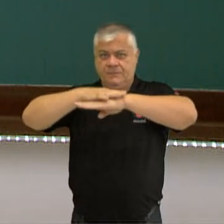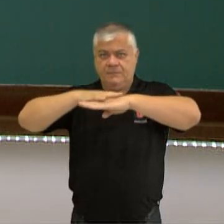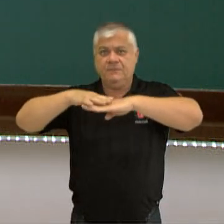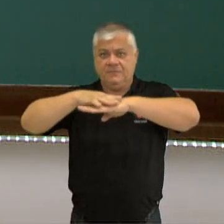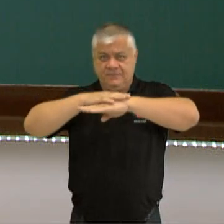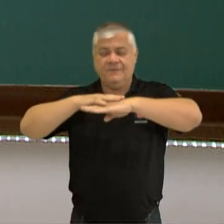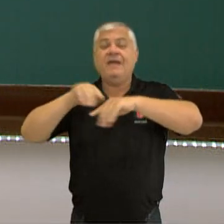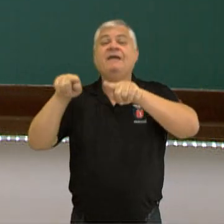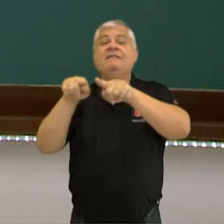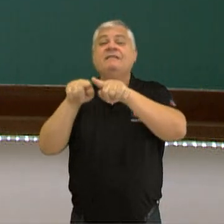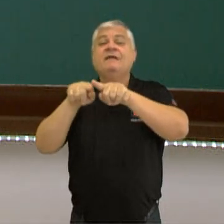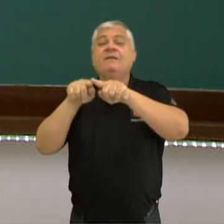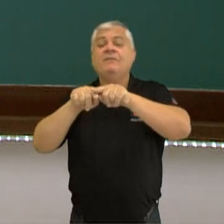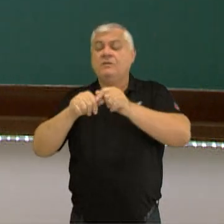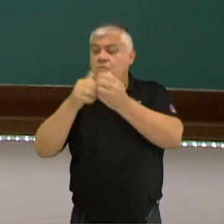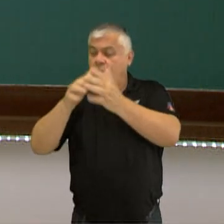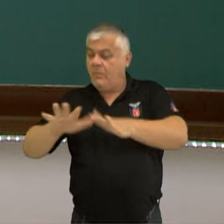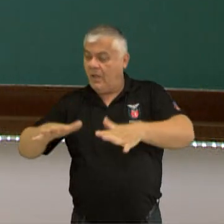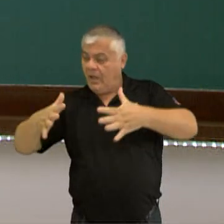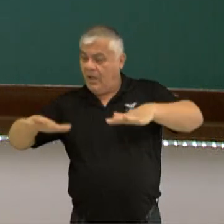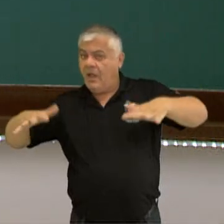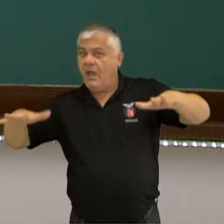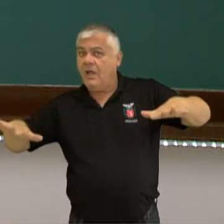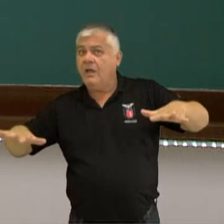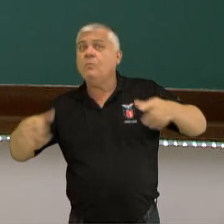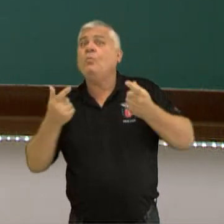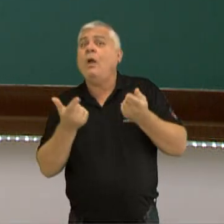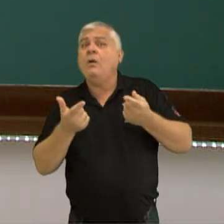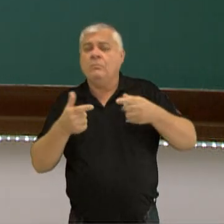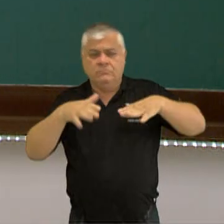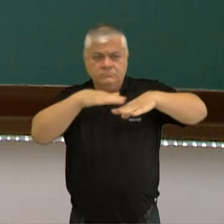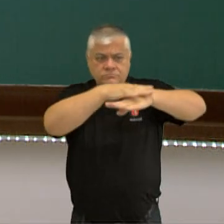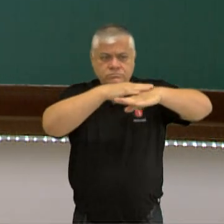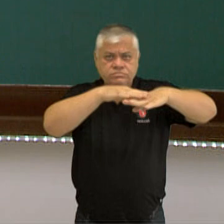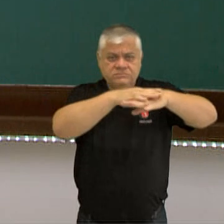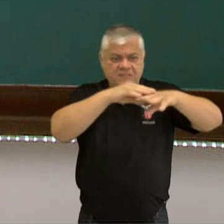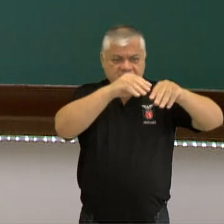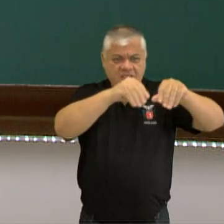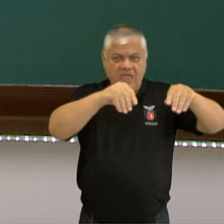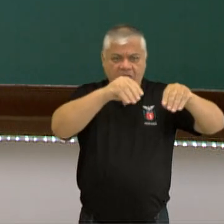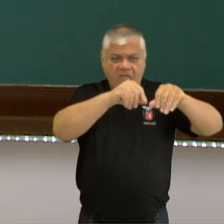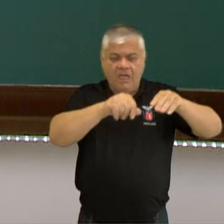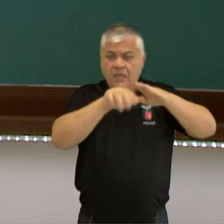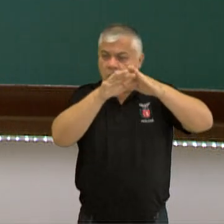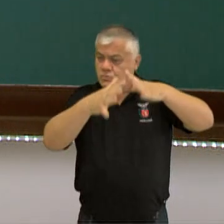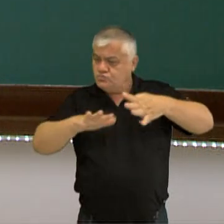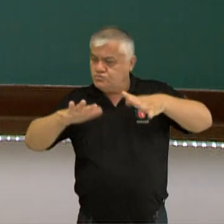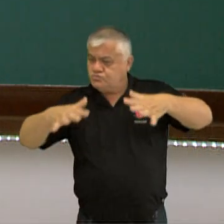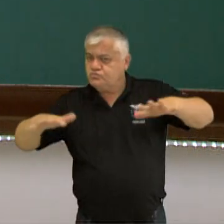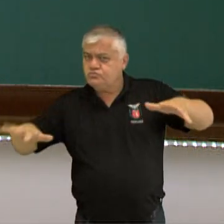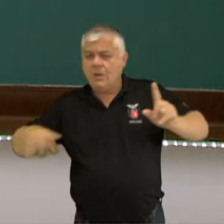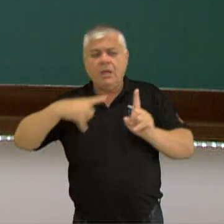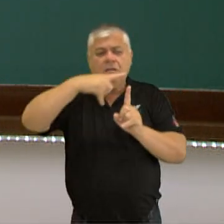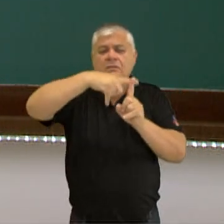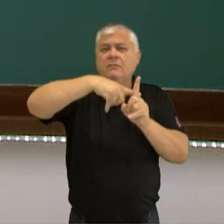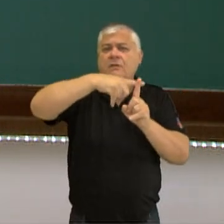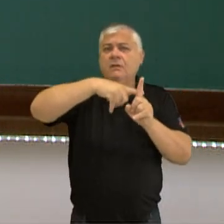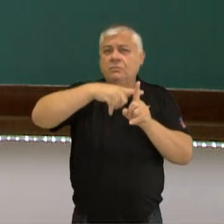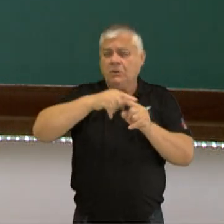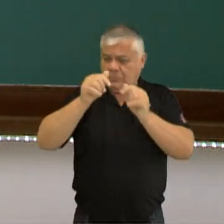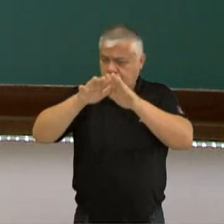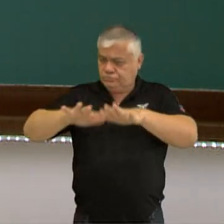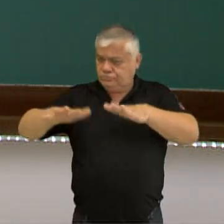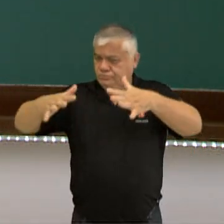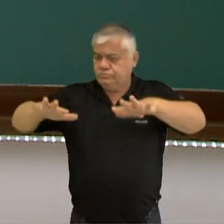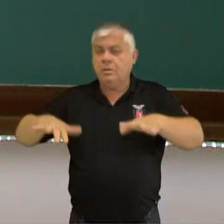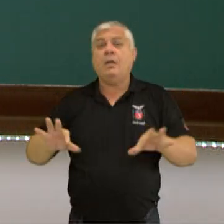a formação dos oceanos? Então percebam que atualmente nós já temos os nossos oceanos formados. Então a gente